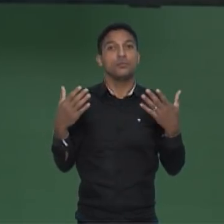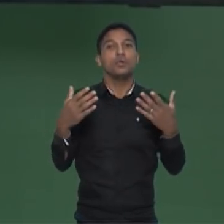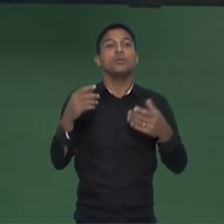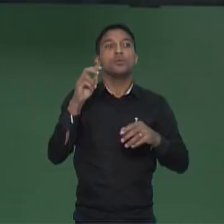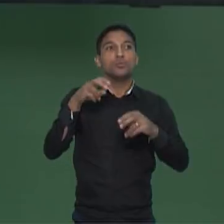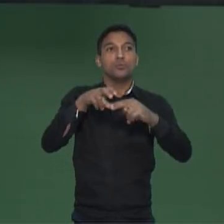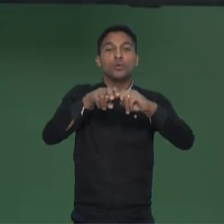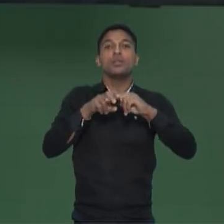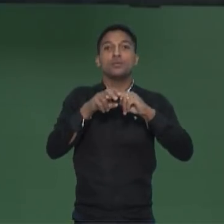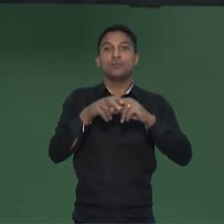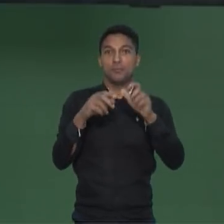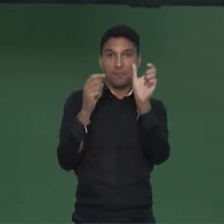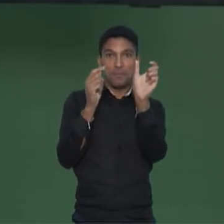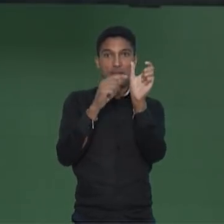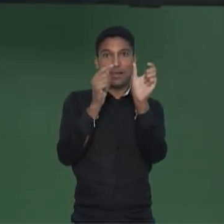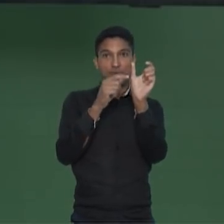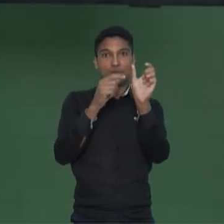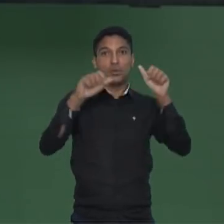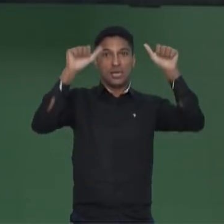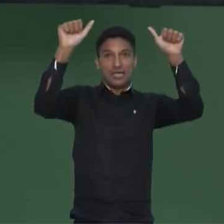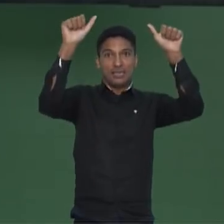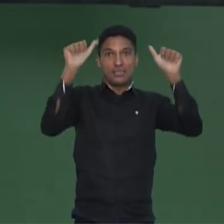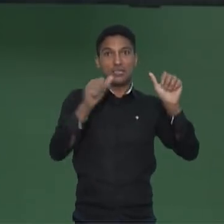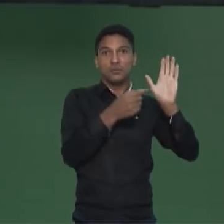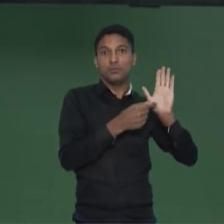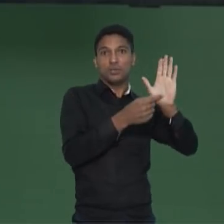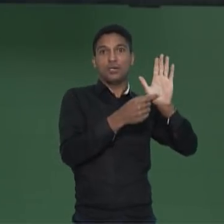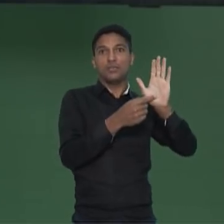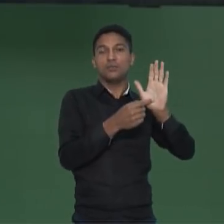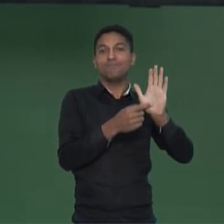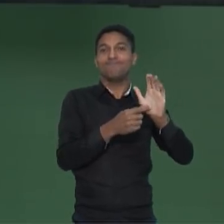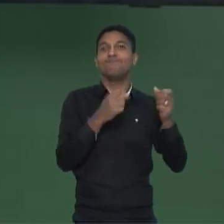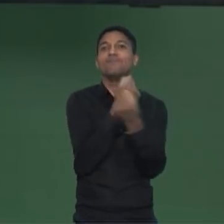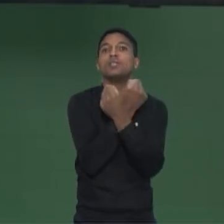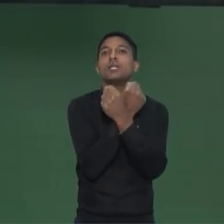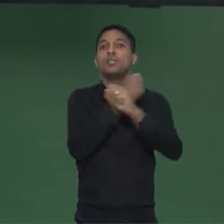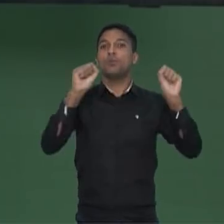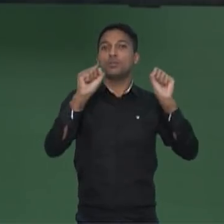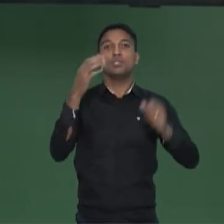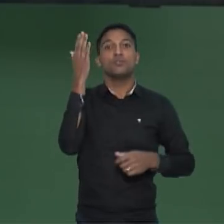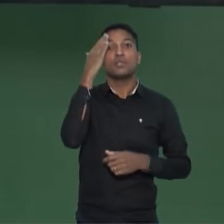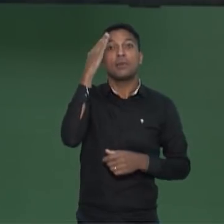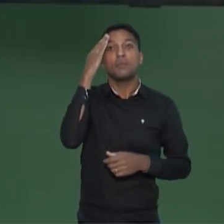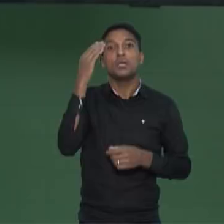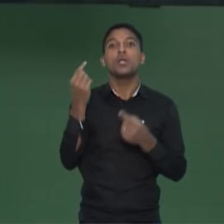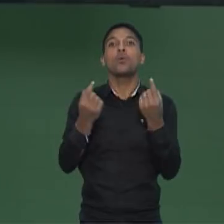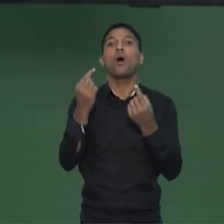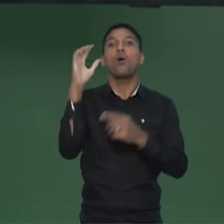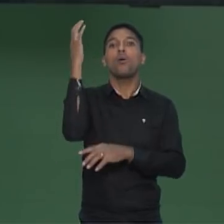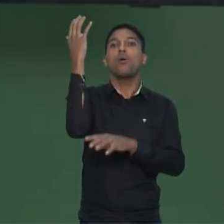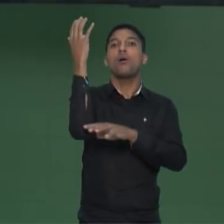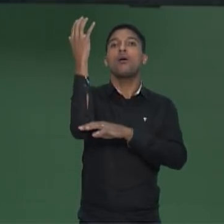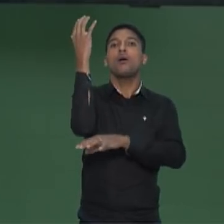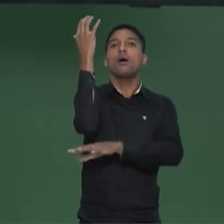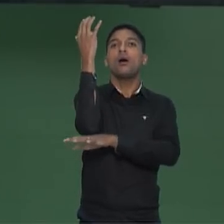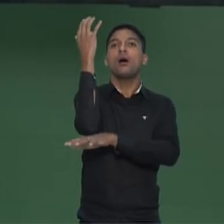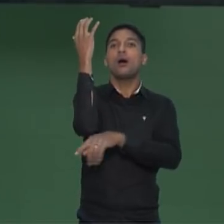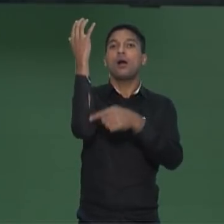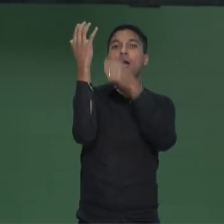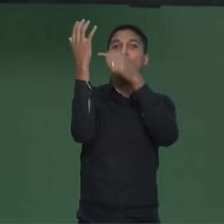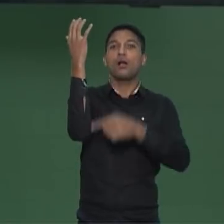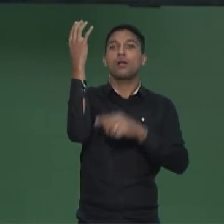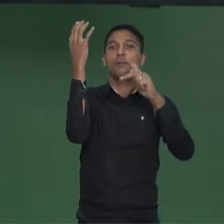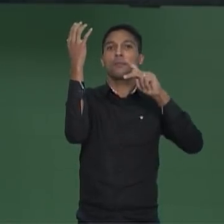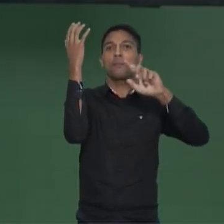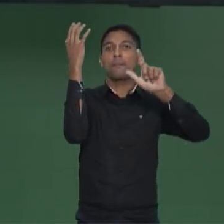foi justamente isso, para mostrar que é impossível saber qual planta é, qual seria o estudo que seria